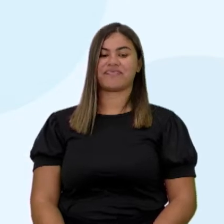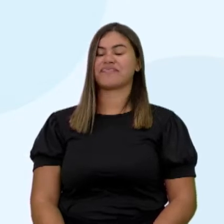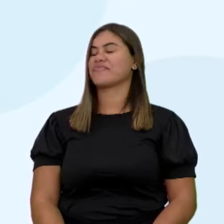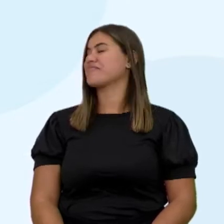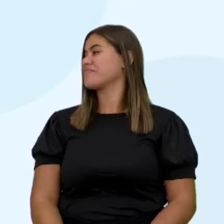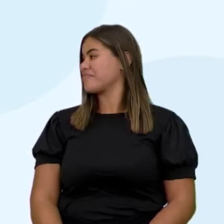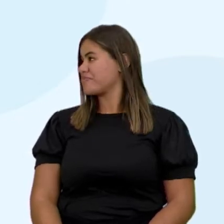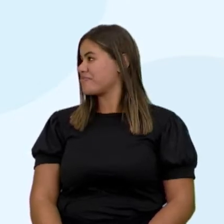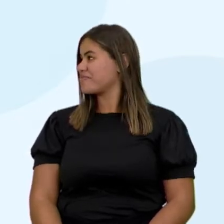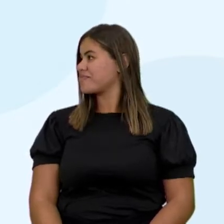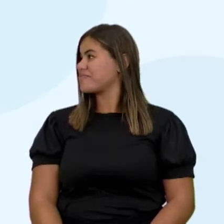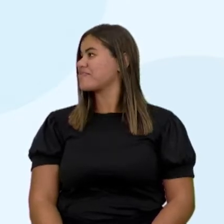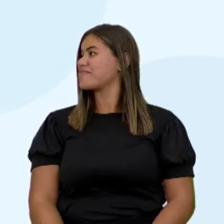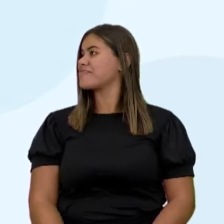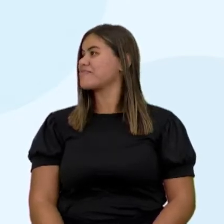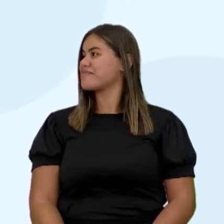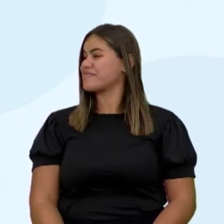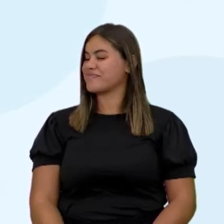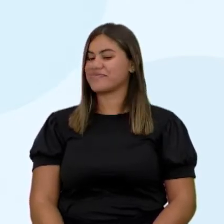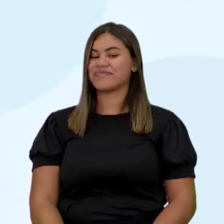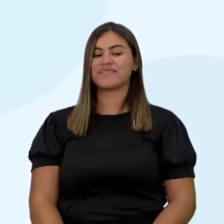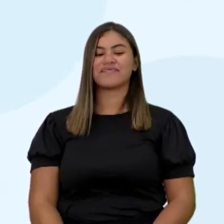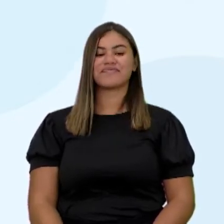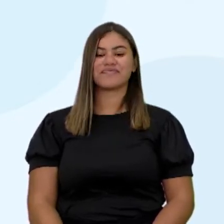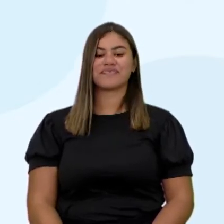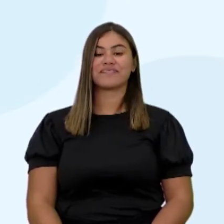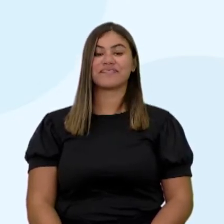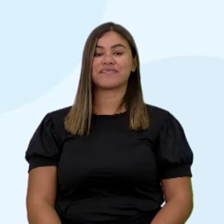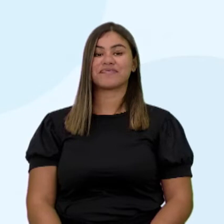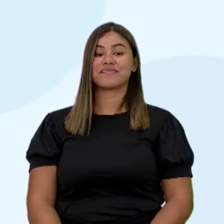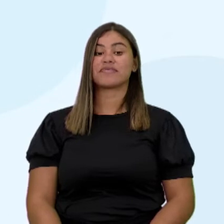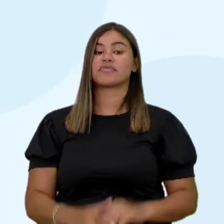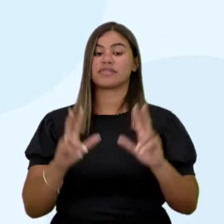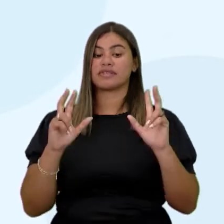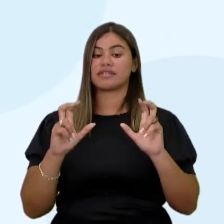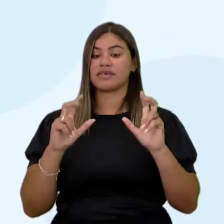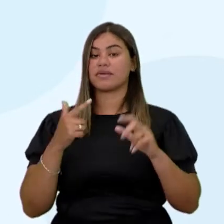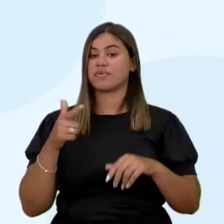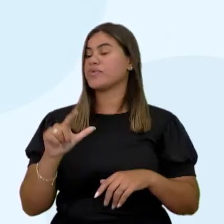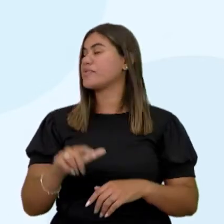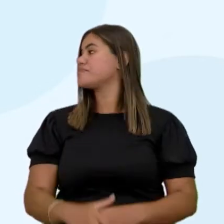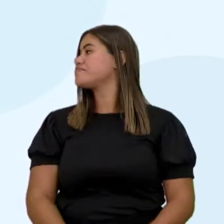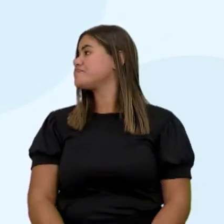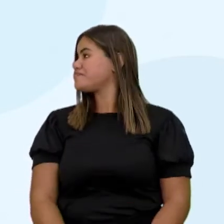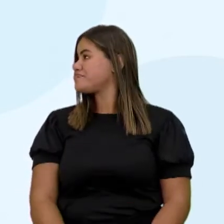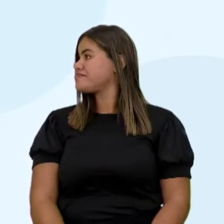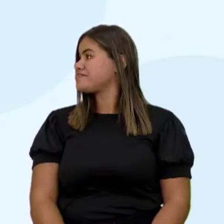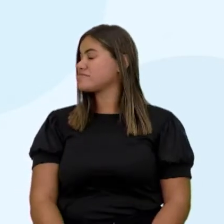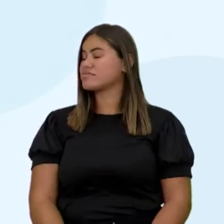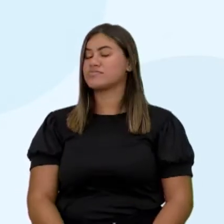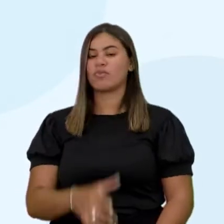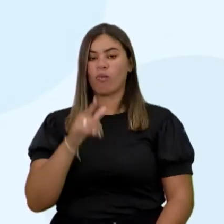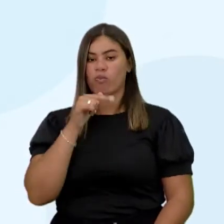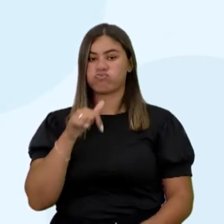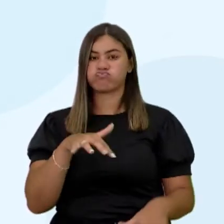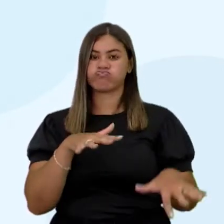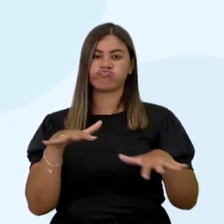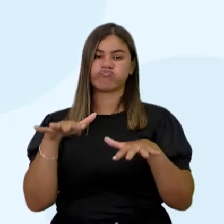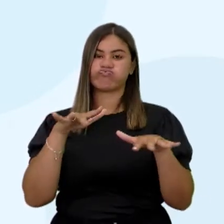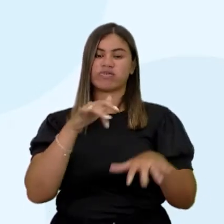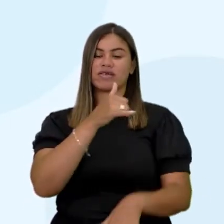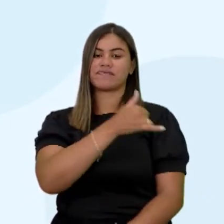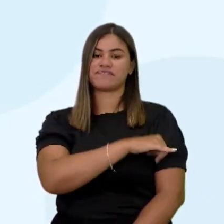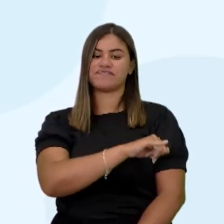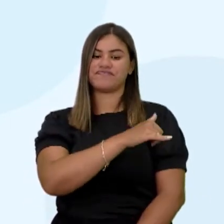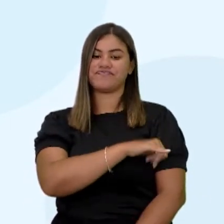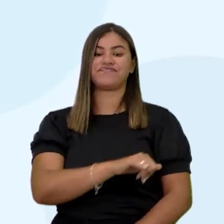trágicas envolvendo mortes, a professora analisou isso. Sim. Outro assunto é as enchentes no Rio de Janeiro, né? É o que está sendo discutido. Nas